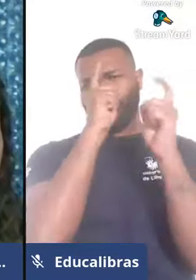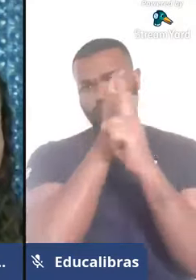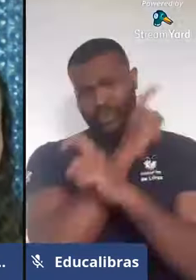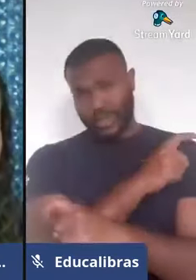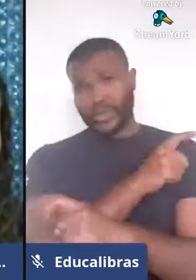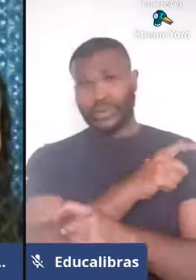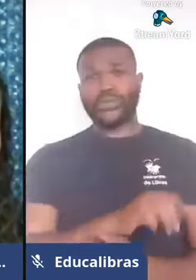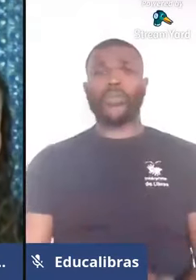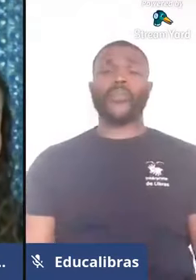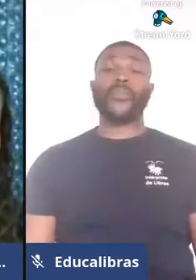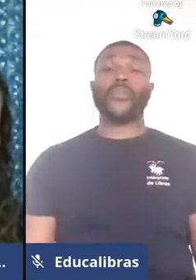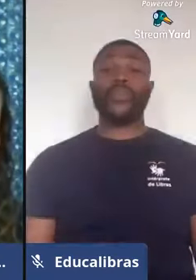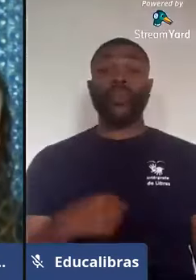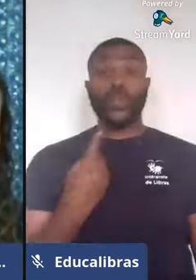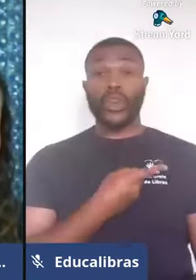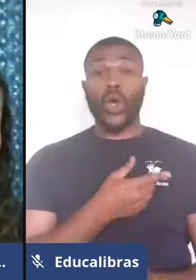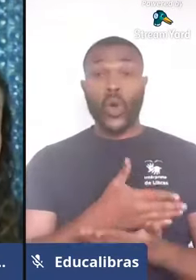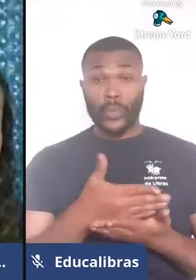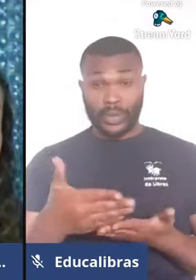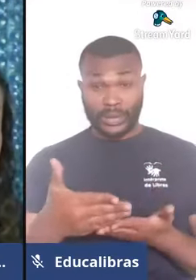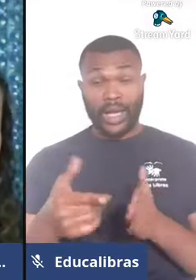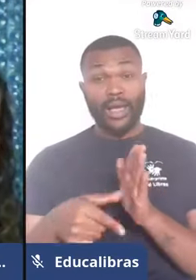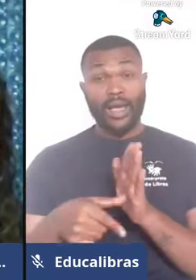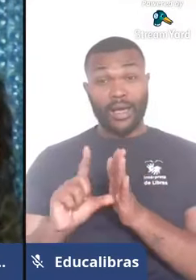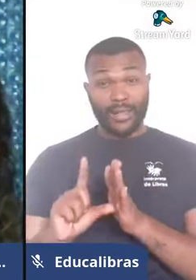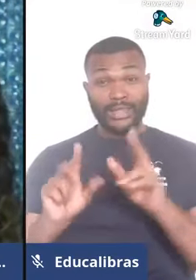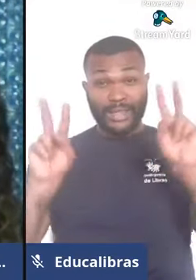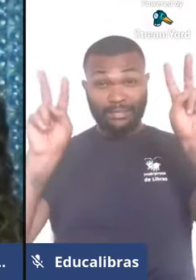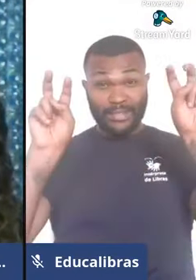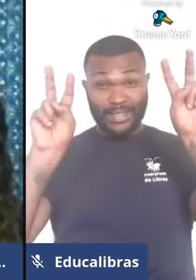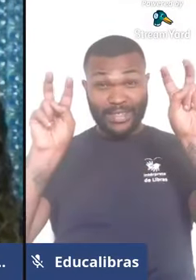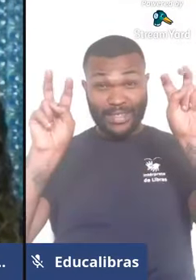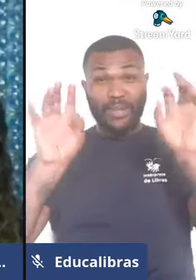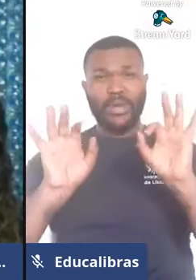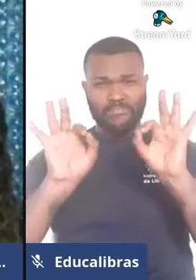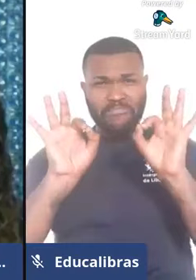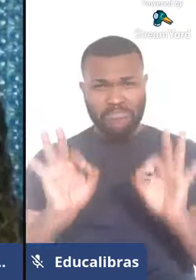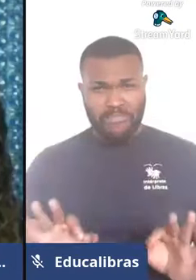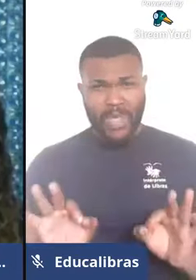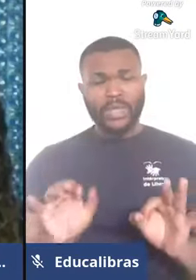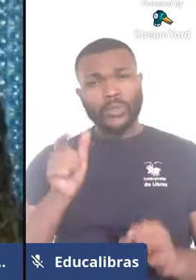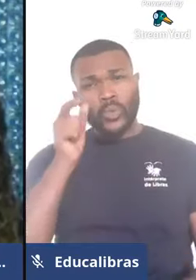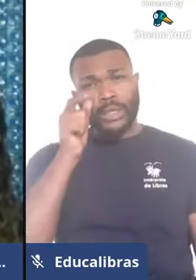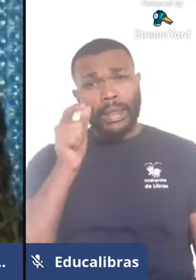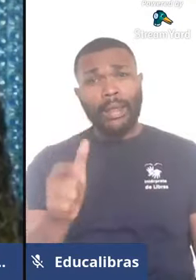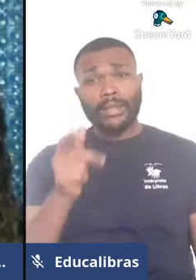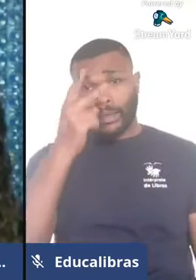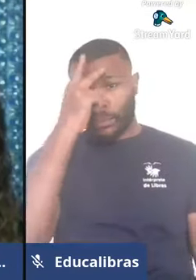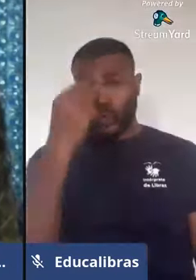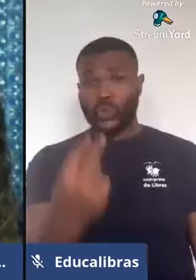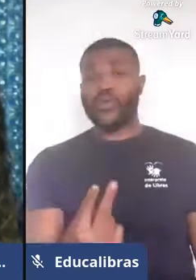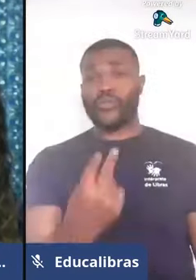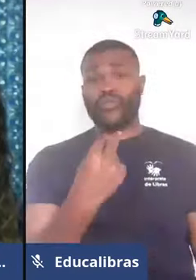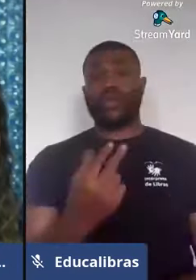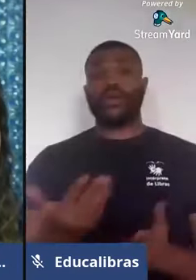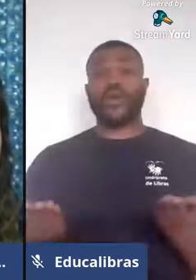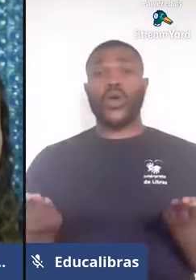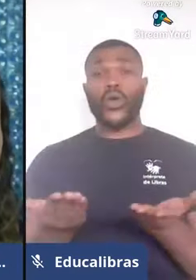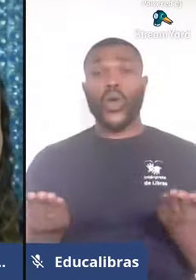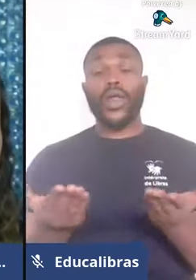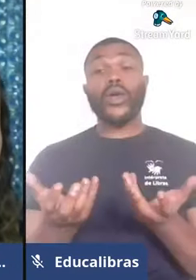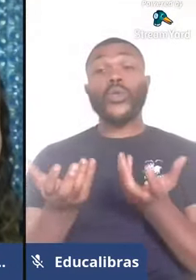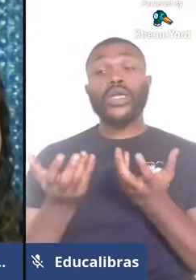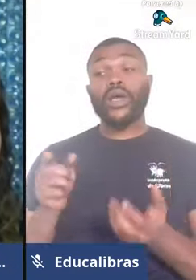Para a gente começar, antes da gente entrar nos temas que realmente interessam para quem está aqui com a gente, eu queria que você